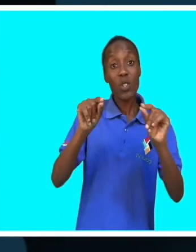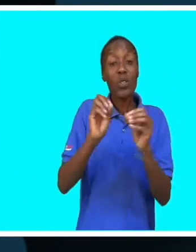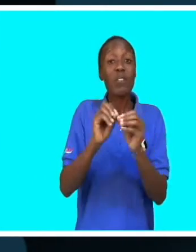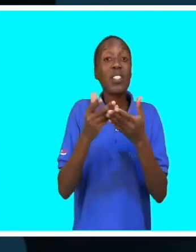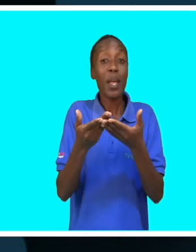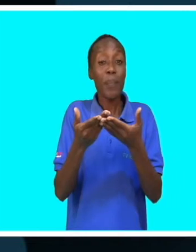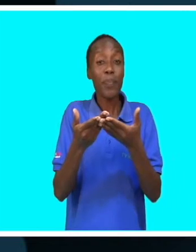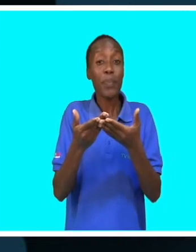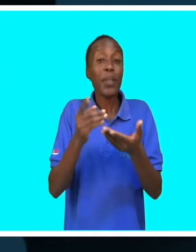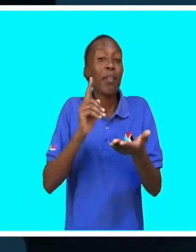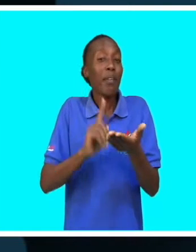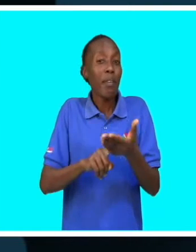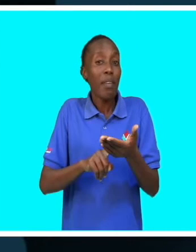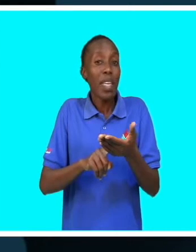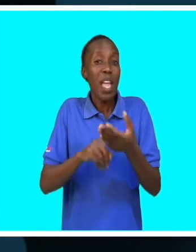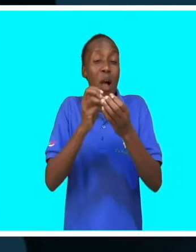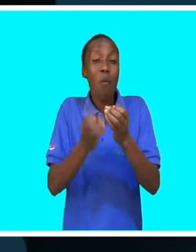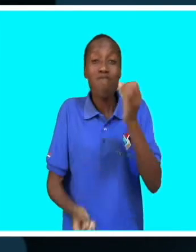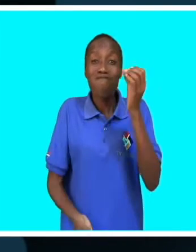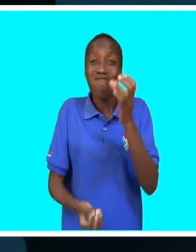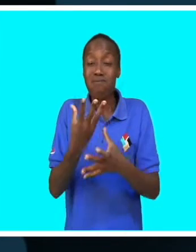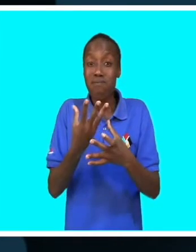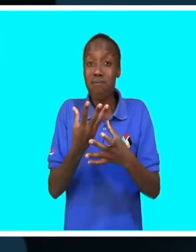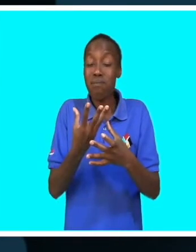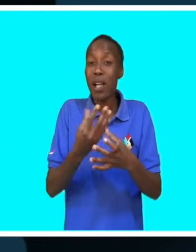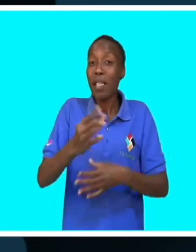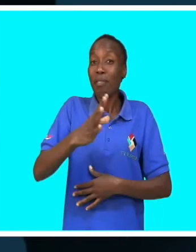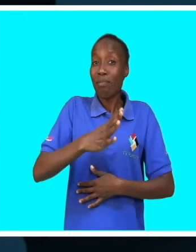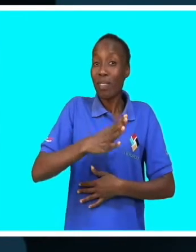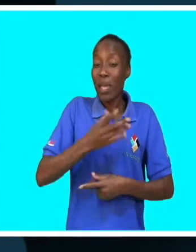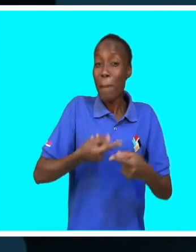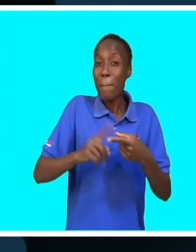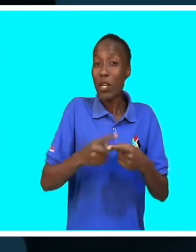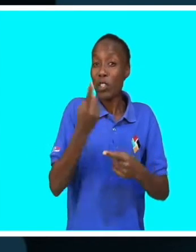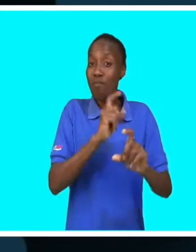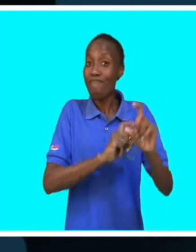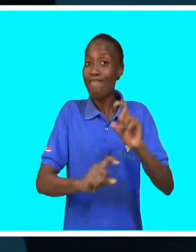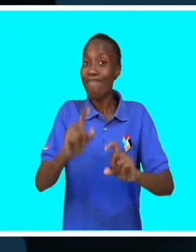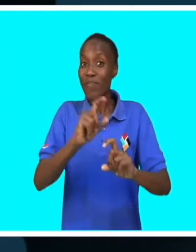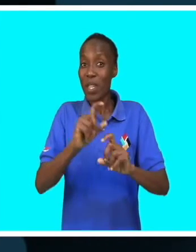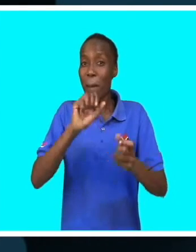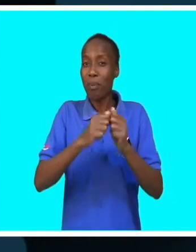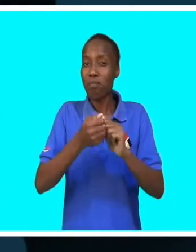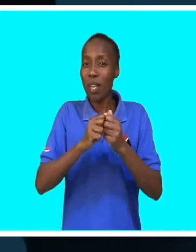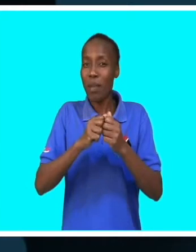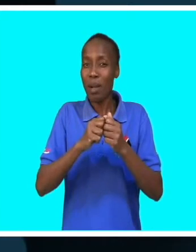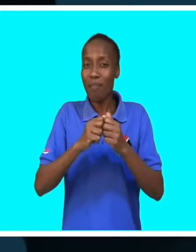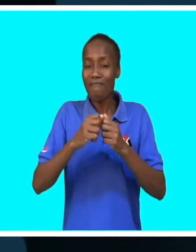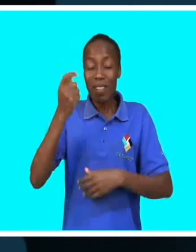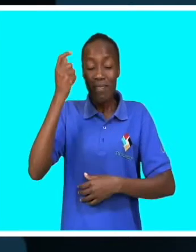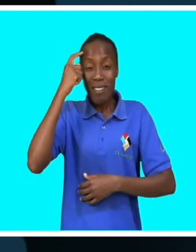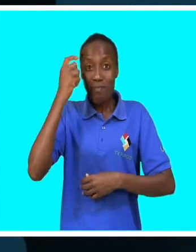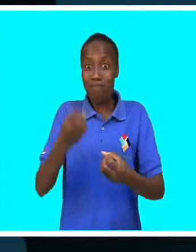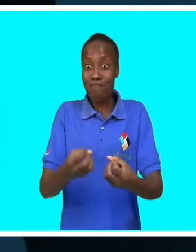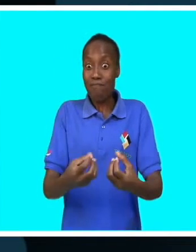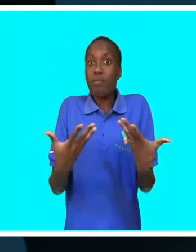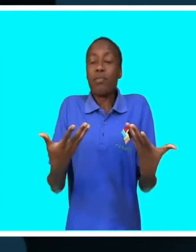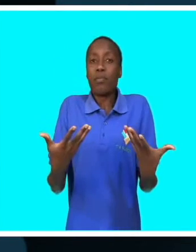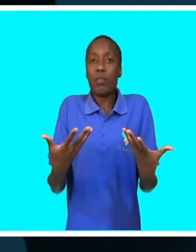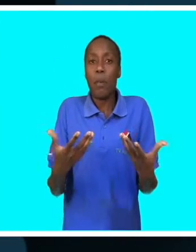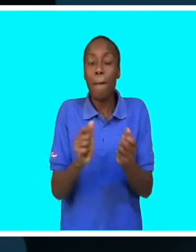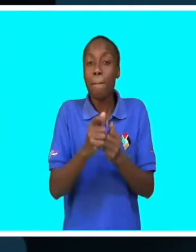há esta questão de tomar em consideração a vítima de mina porque tem mais um acréscimo que é